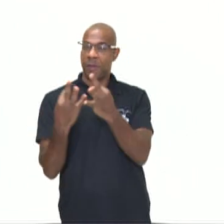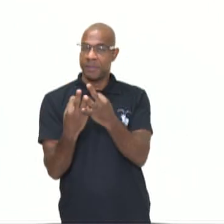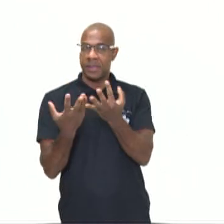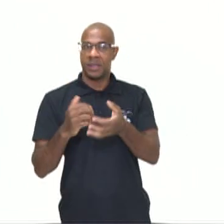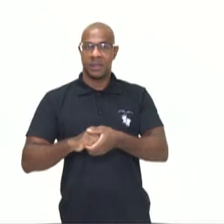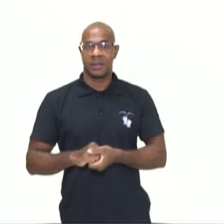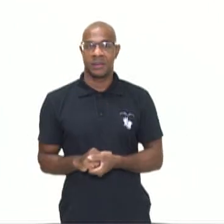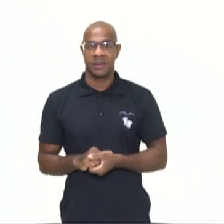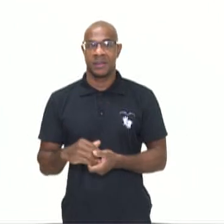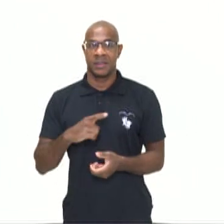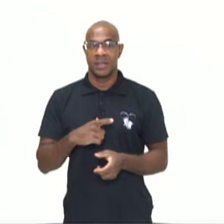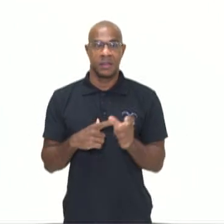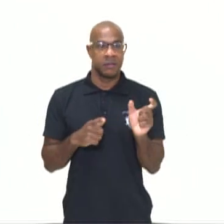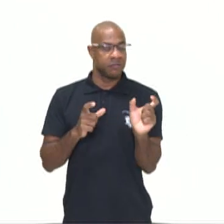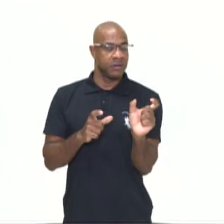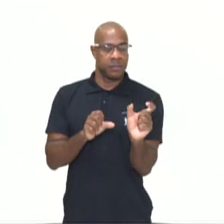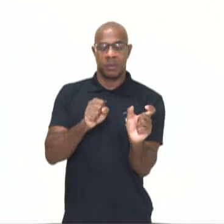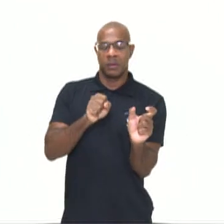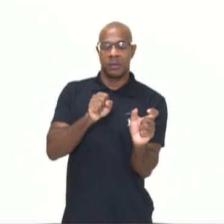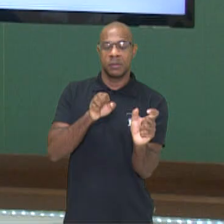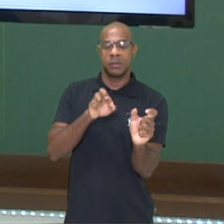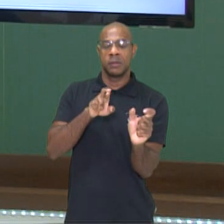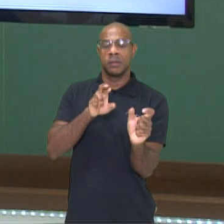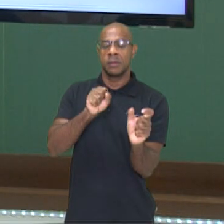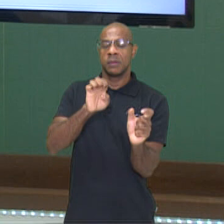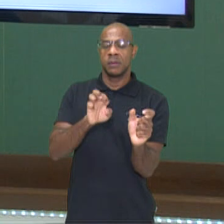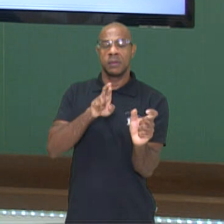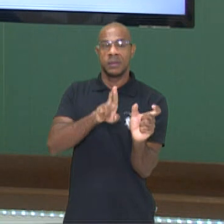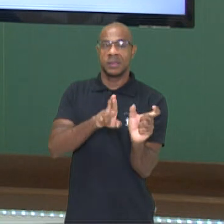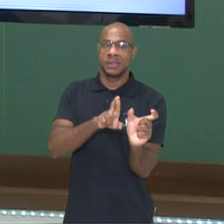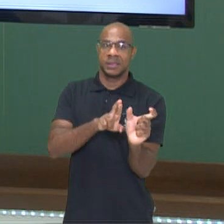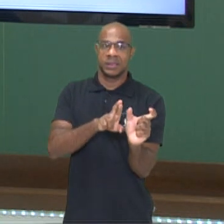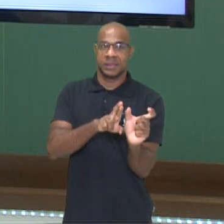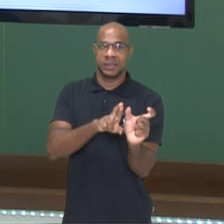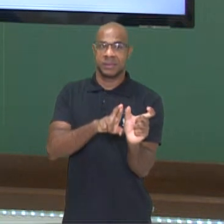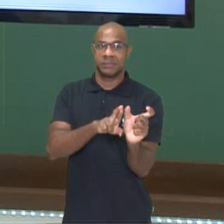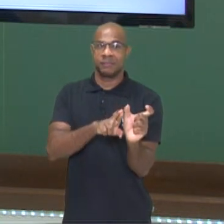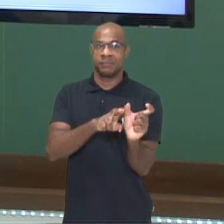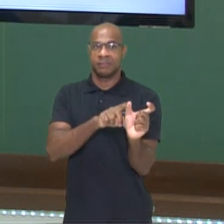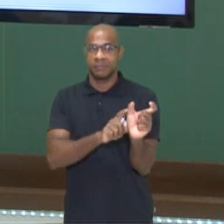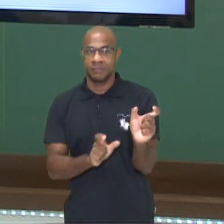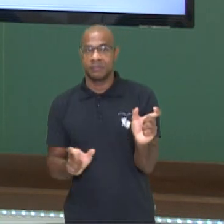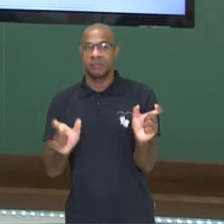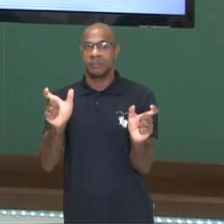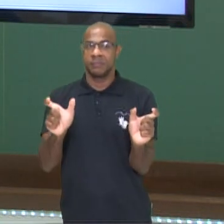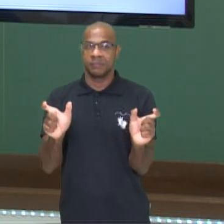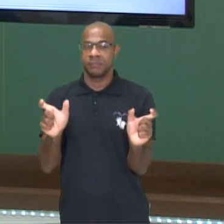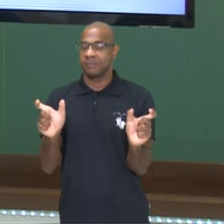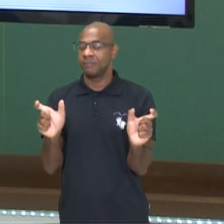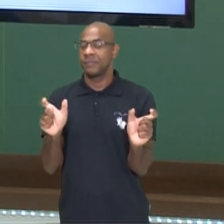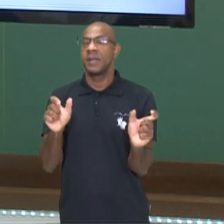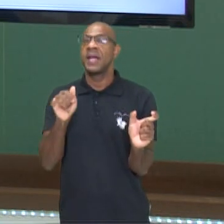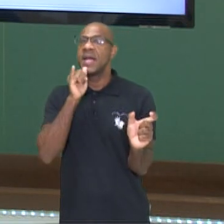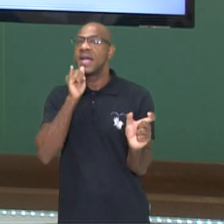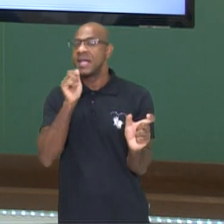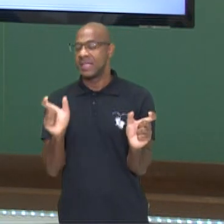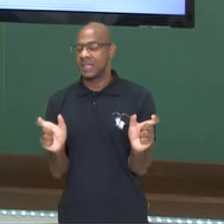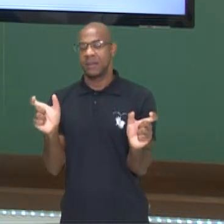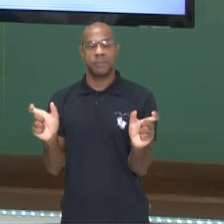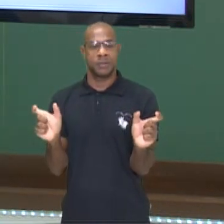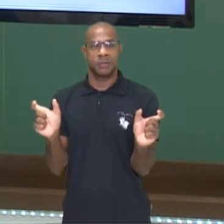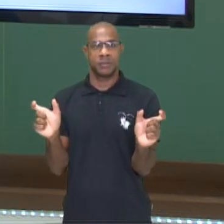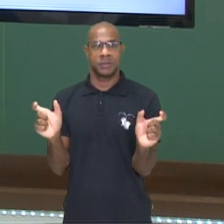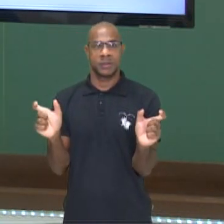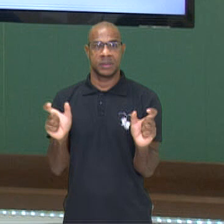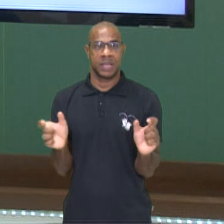família. Nós temos o verbo ser, um verbo de ligação, e o estado, um exemplo. Então, ligando ao sujeito que é você. Nós